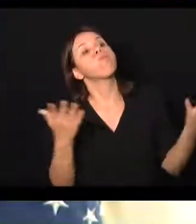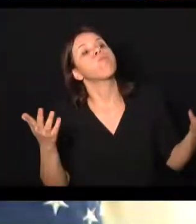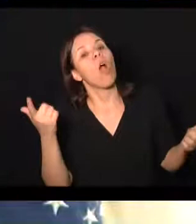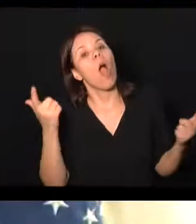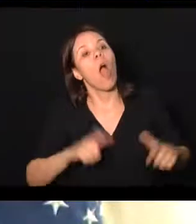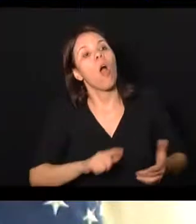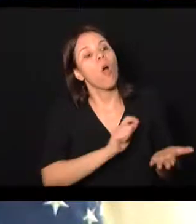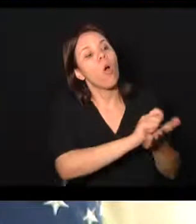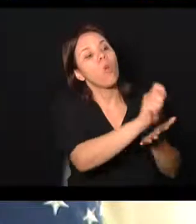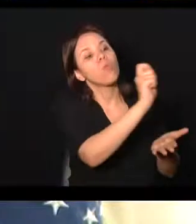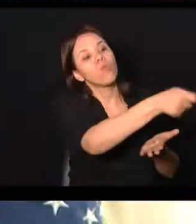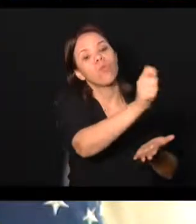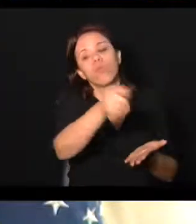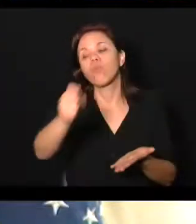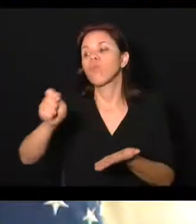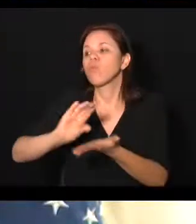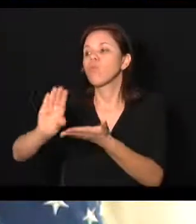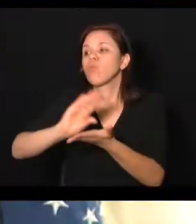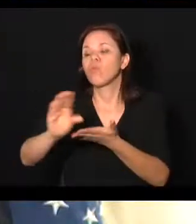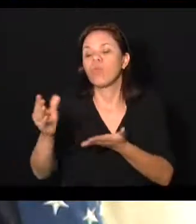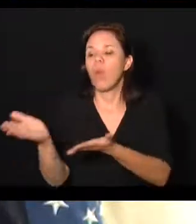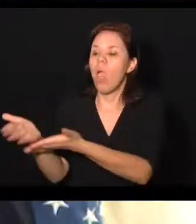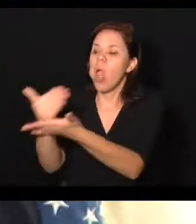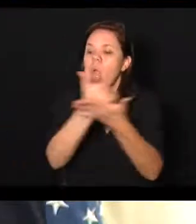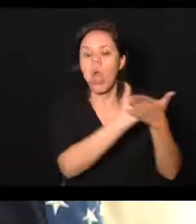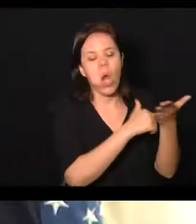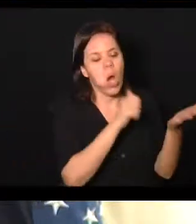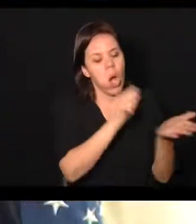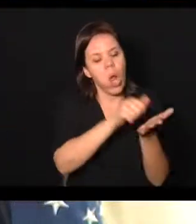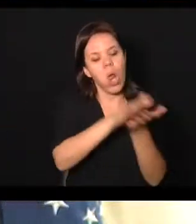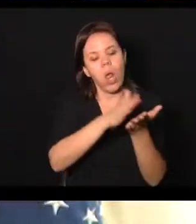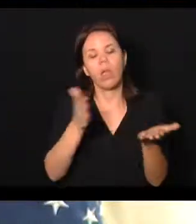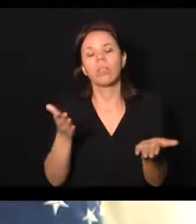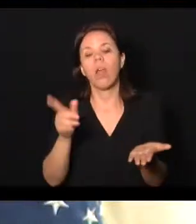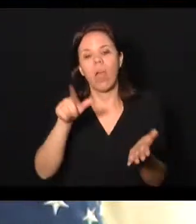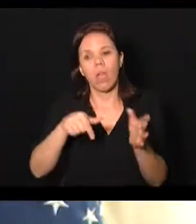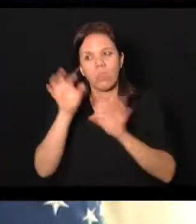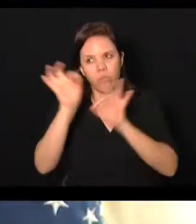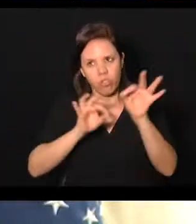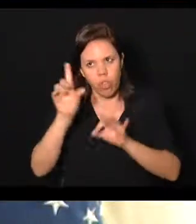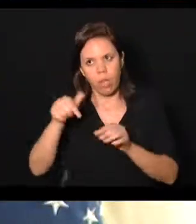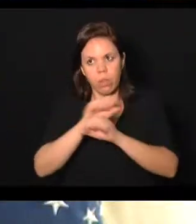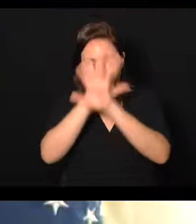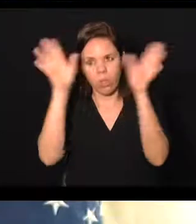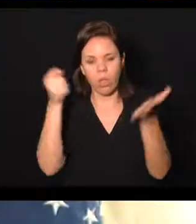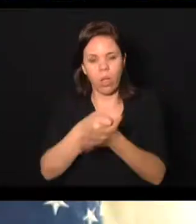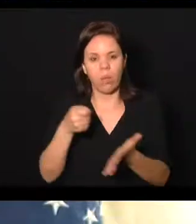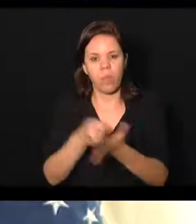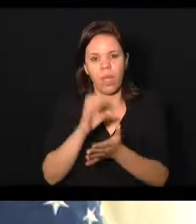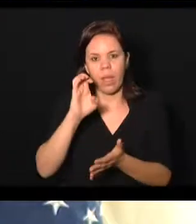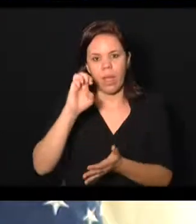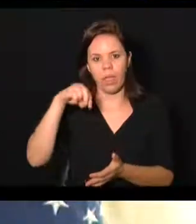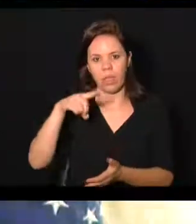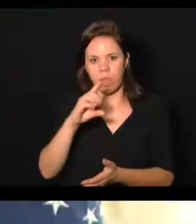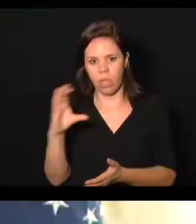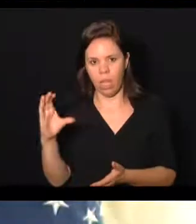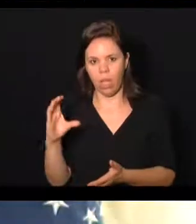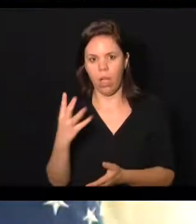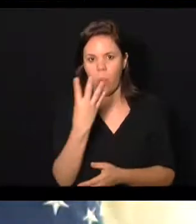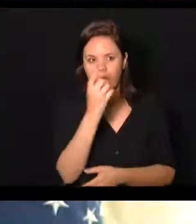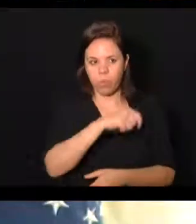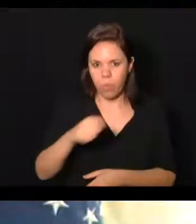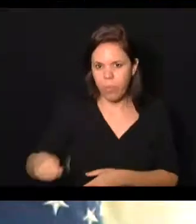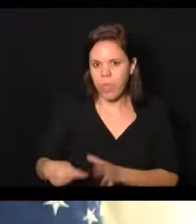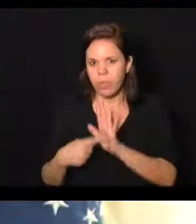investido os dinheiros arrecadados das multas. Então esse projeto é para dar transparência e obrigar que a INDEC venha a cada 4